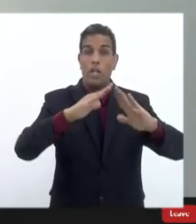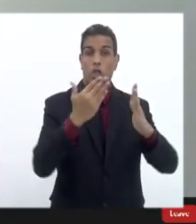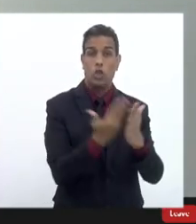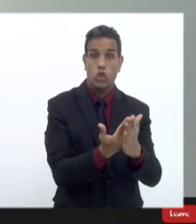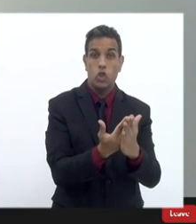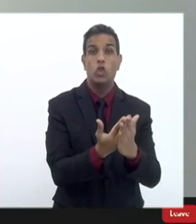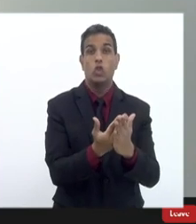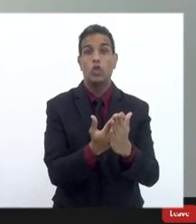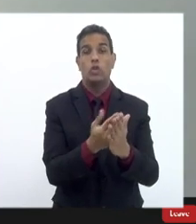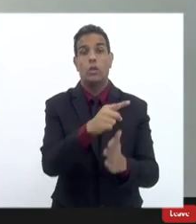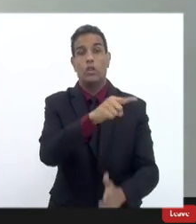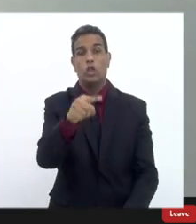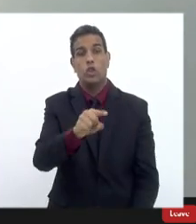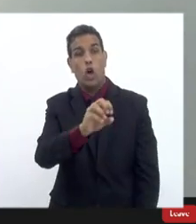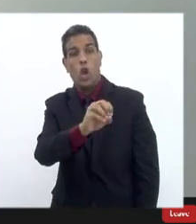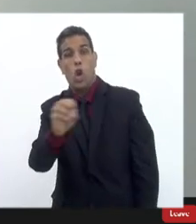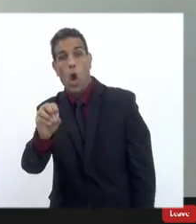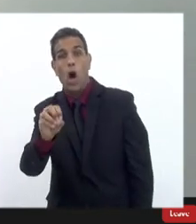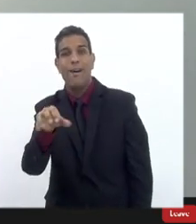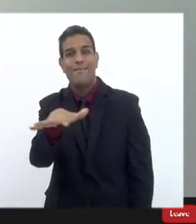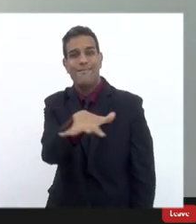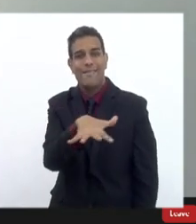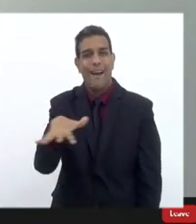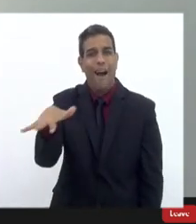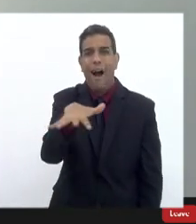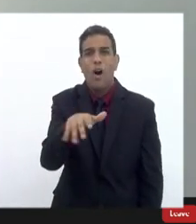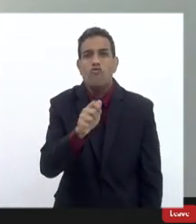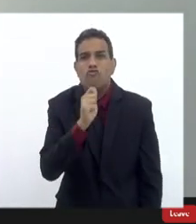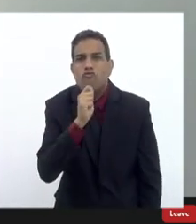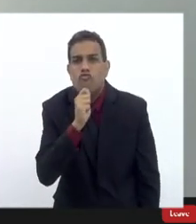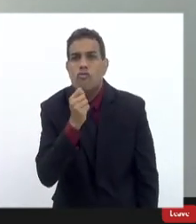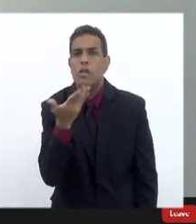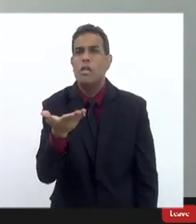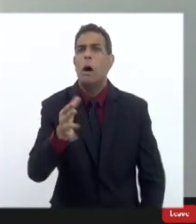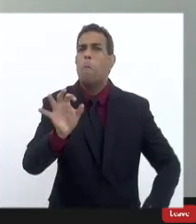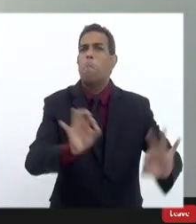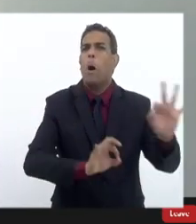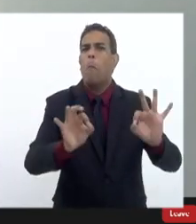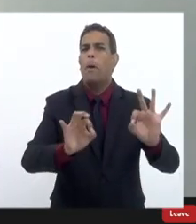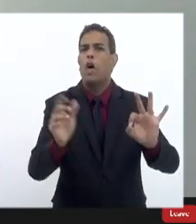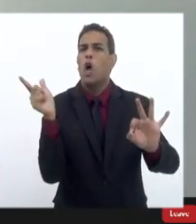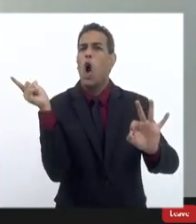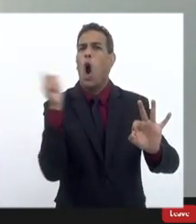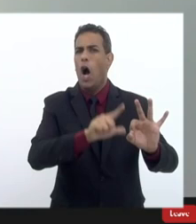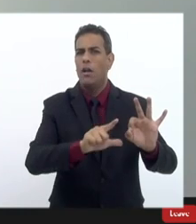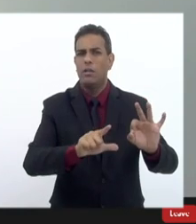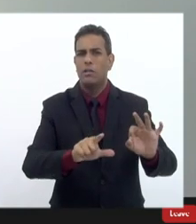Oeste, na região dos Lagos, Flávio, mas esses projetos não estão ainda